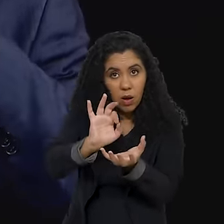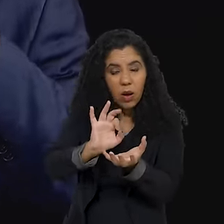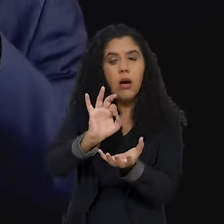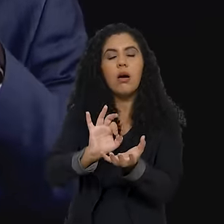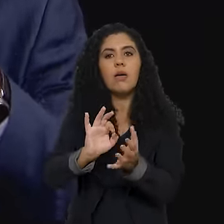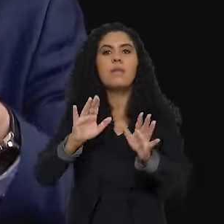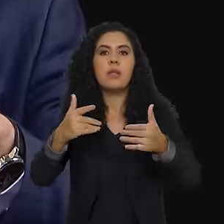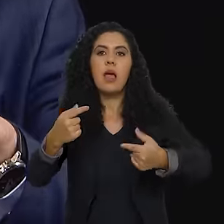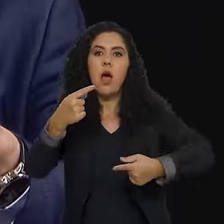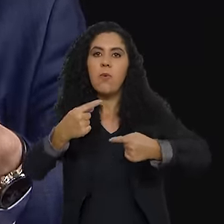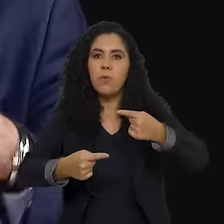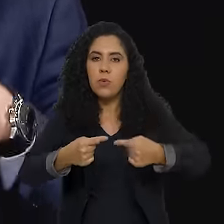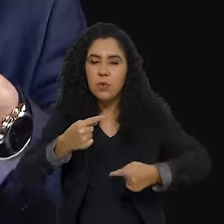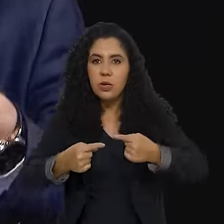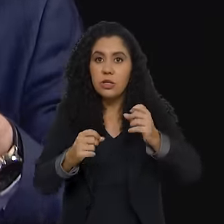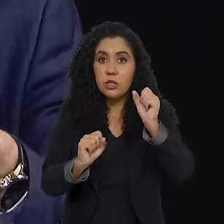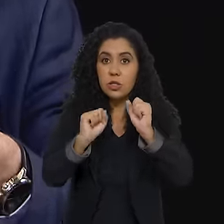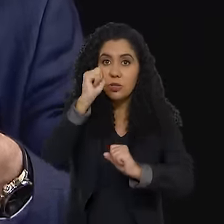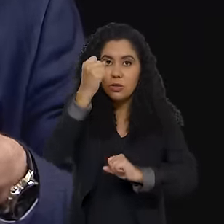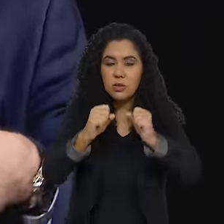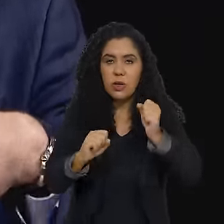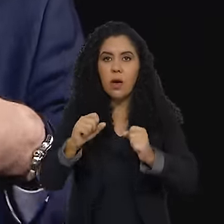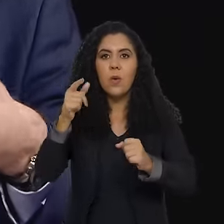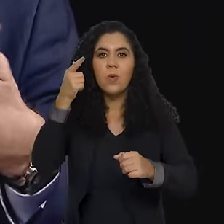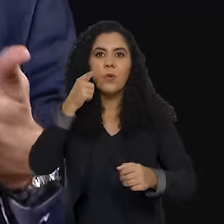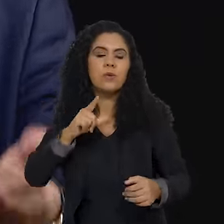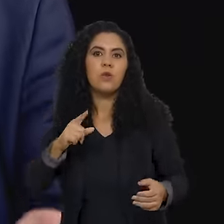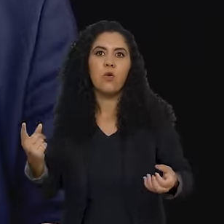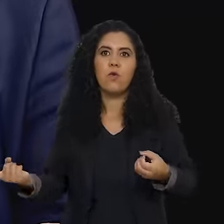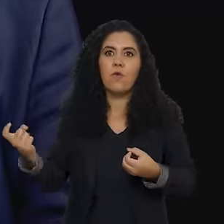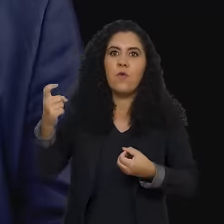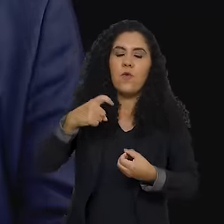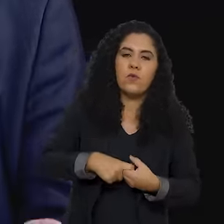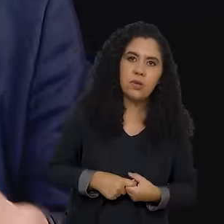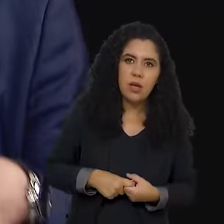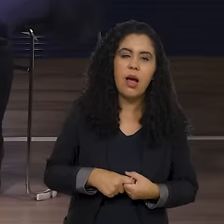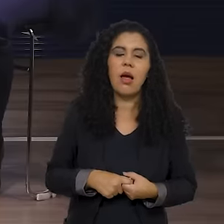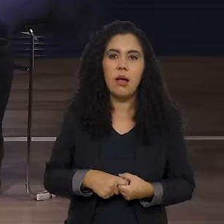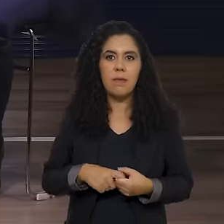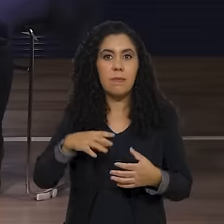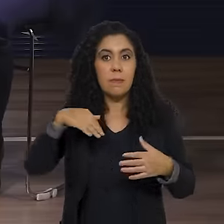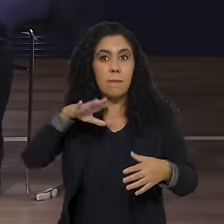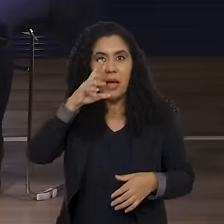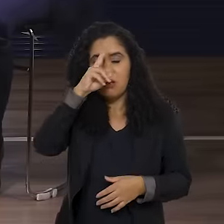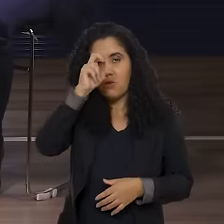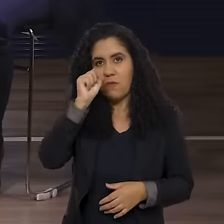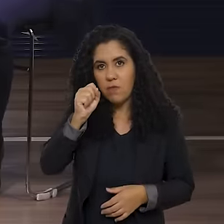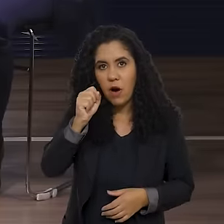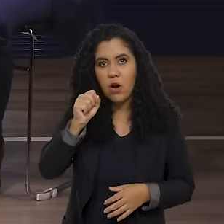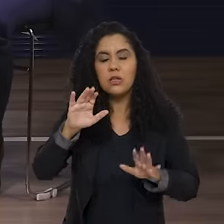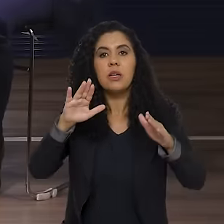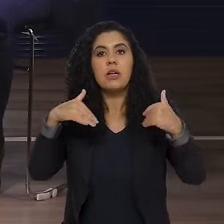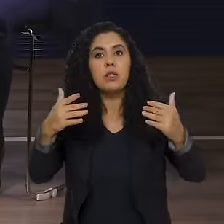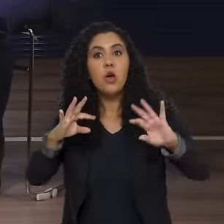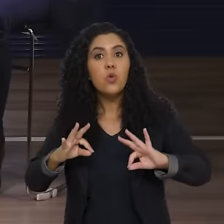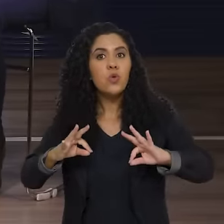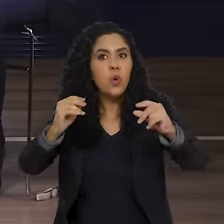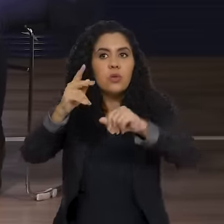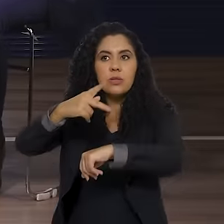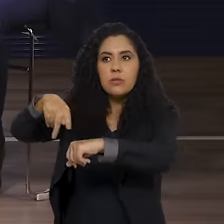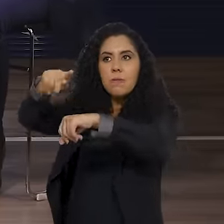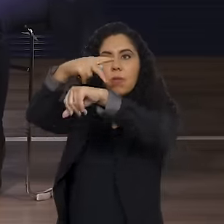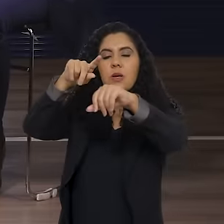a política industrial no mundo, as políticas industriais voltaram com muita força. Todos os países estão fazendo política industrial, não só